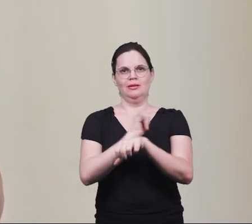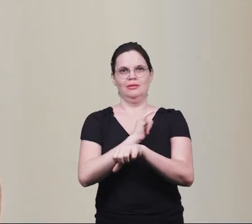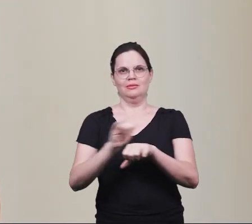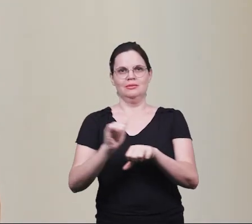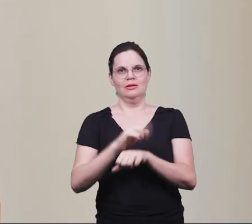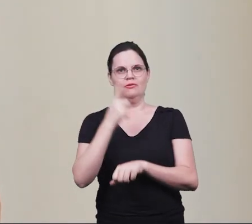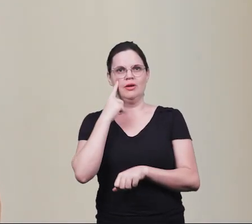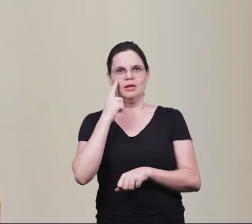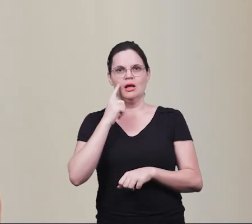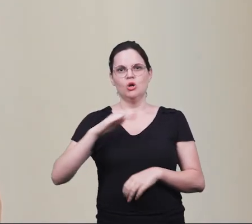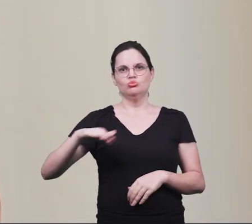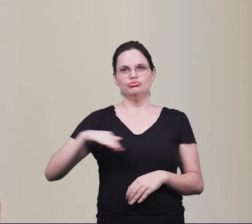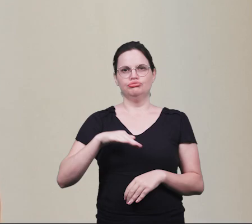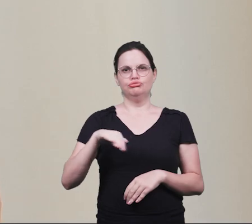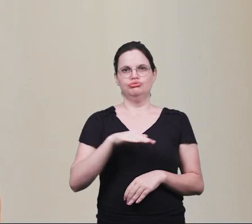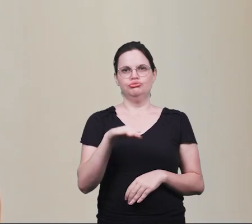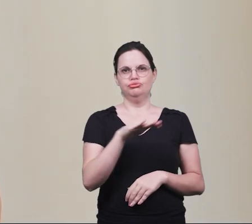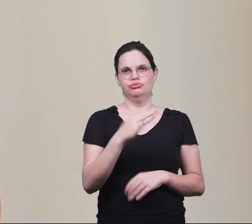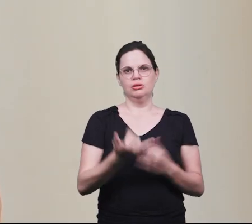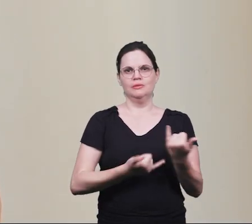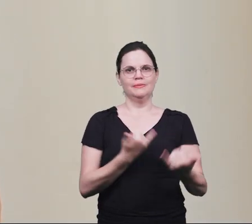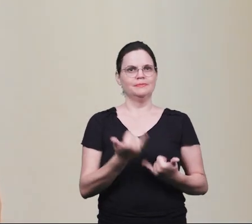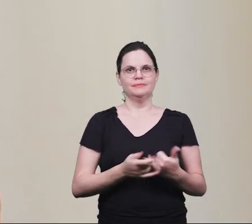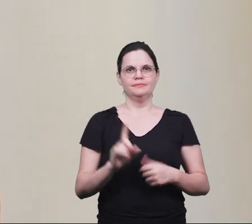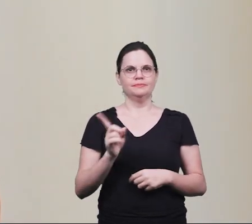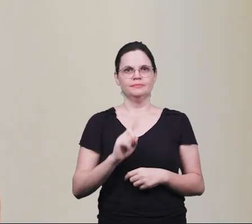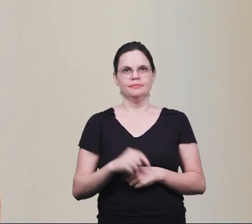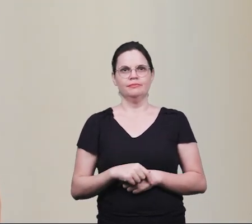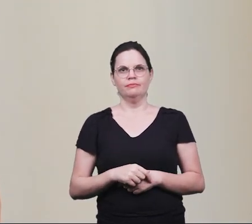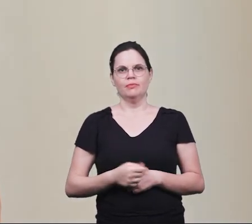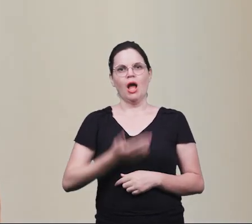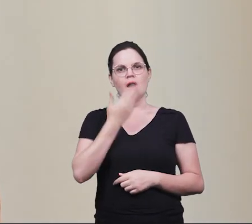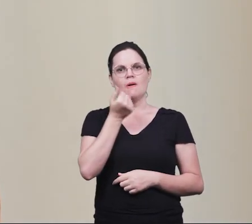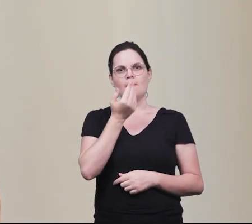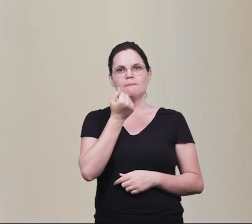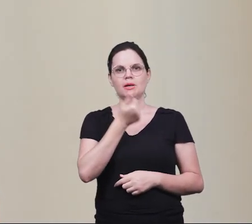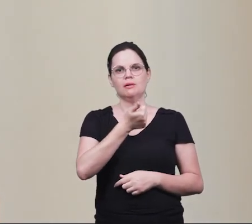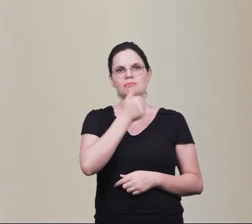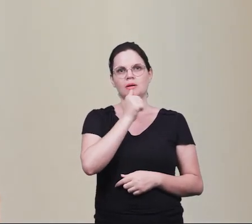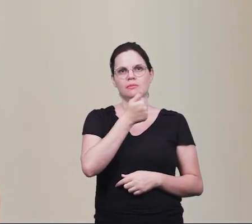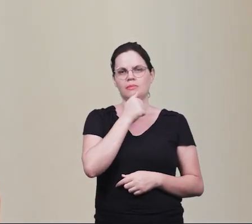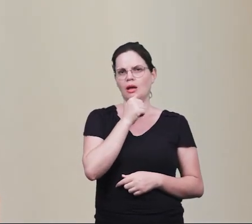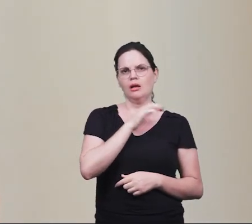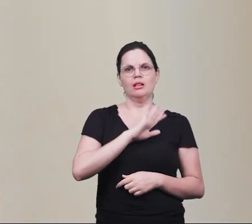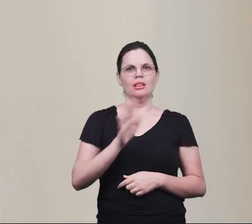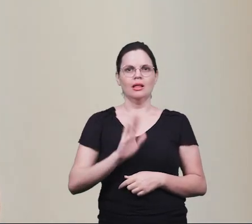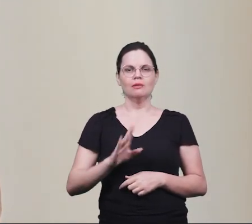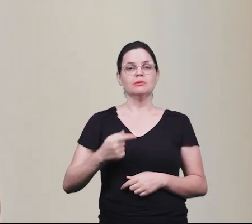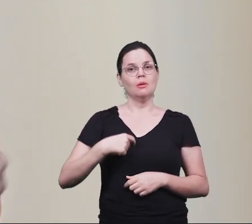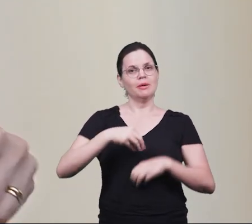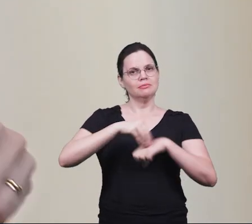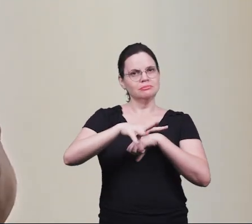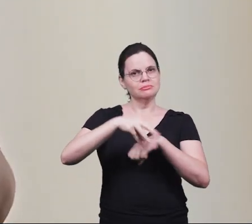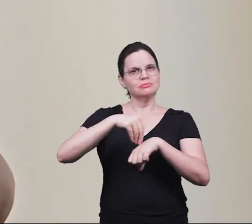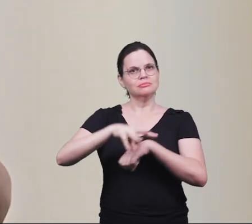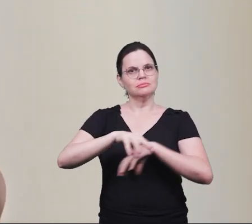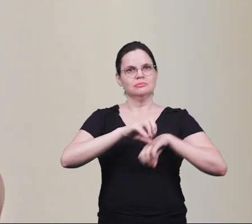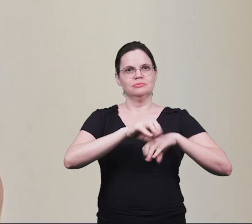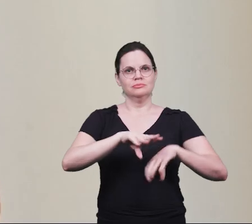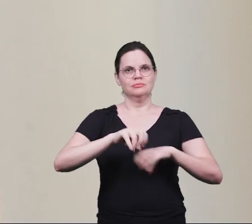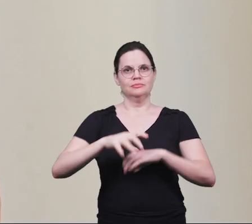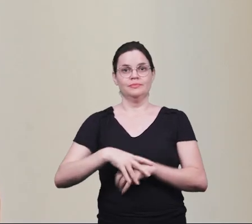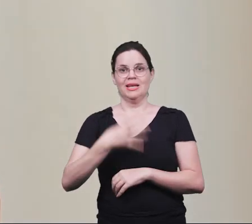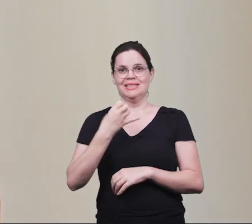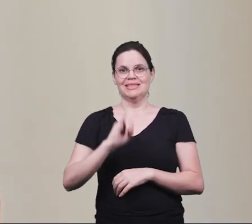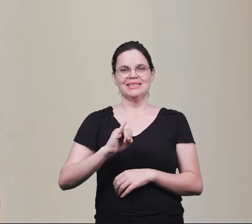Então eu fiz aqui algumas plaquinhas, não brincar, não comer e não beber. Então aquela criança que